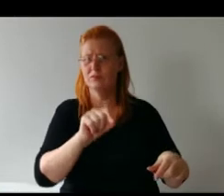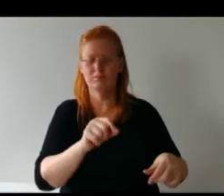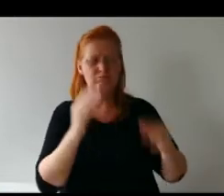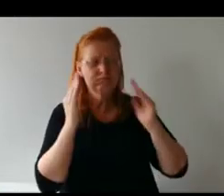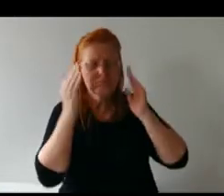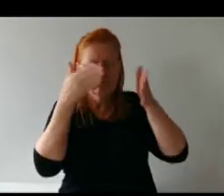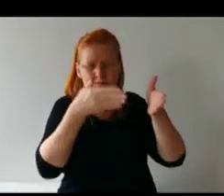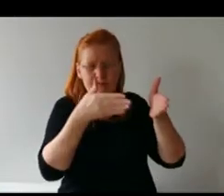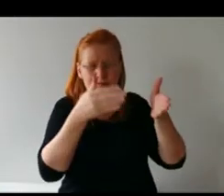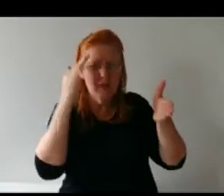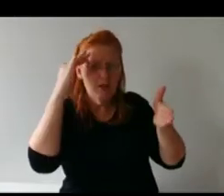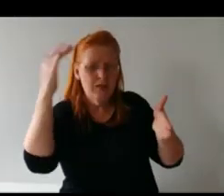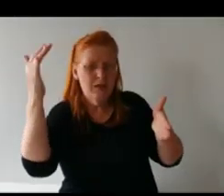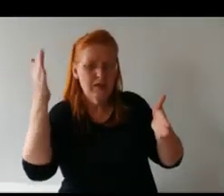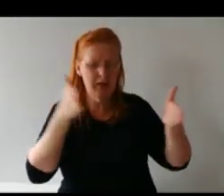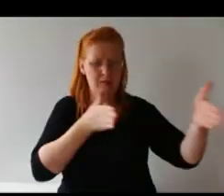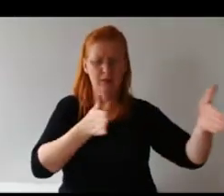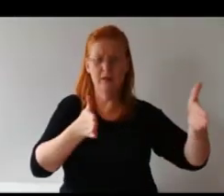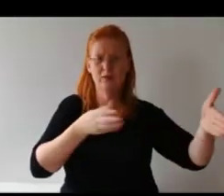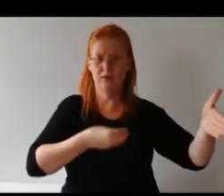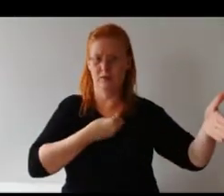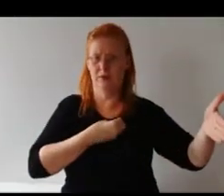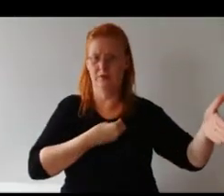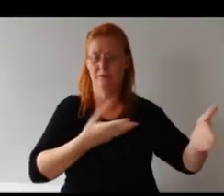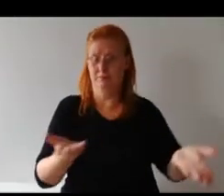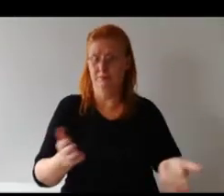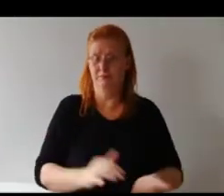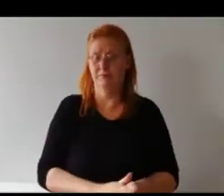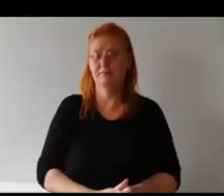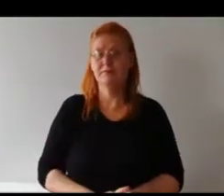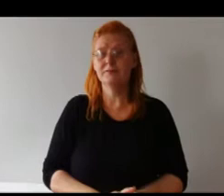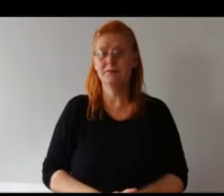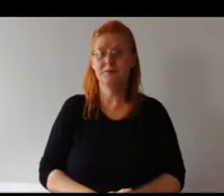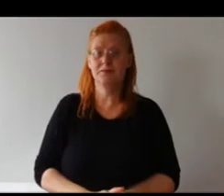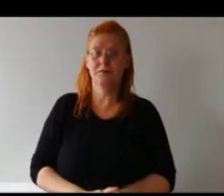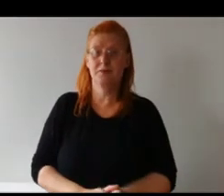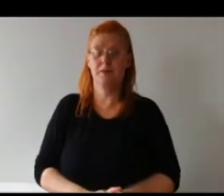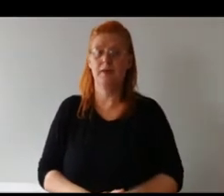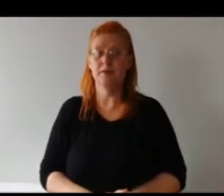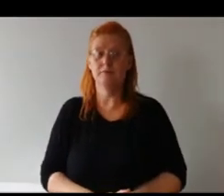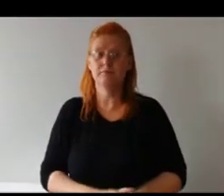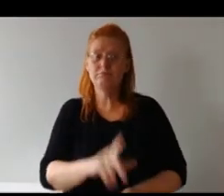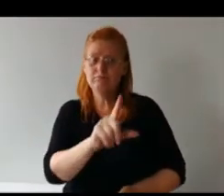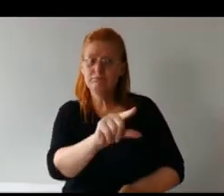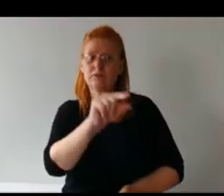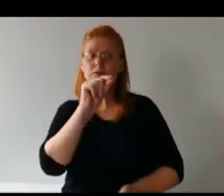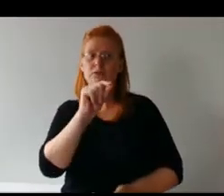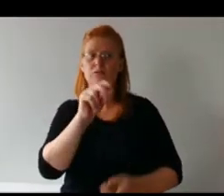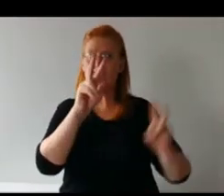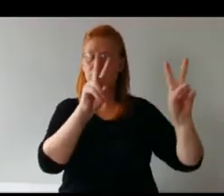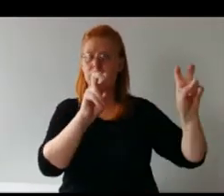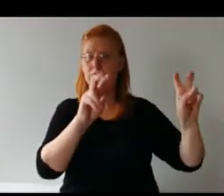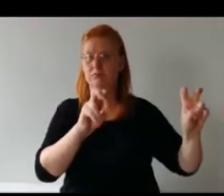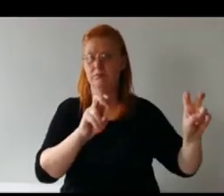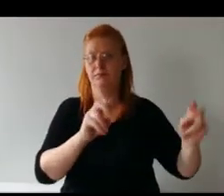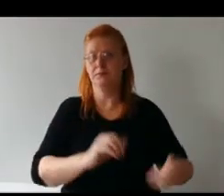né? Qual era a visão dele? O que será que Deleuze pensava naquele período? Deleuze, ele escolhe